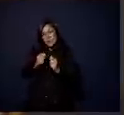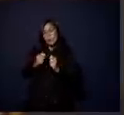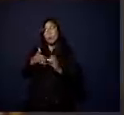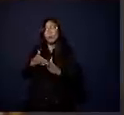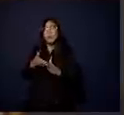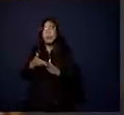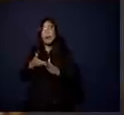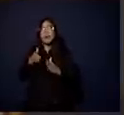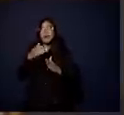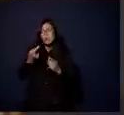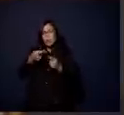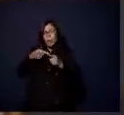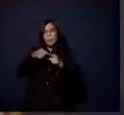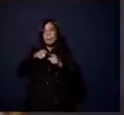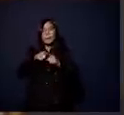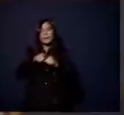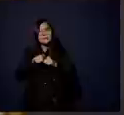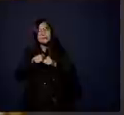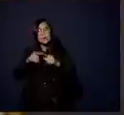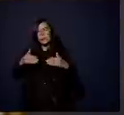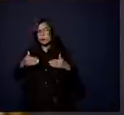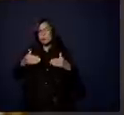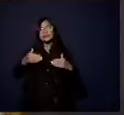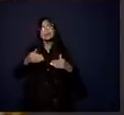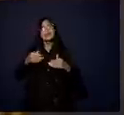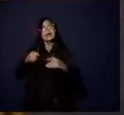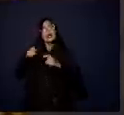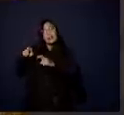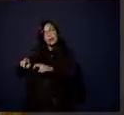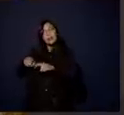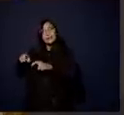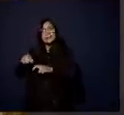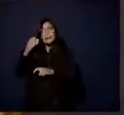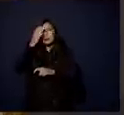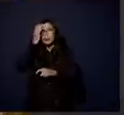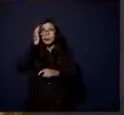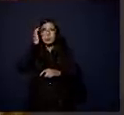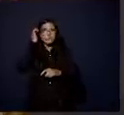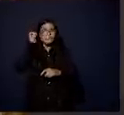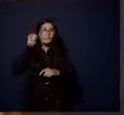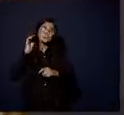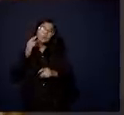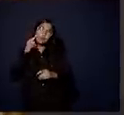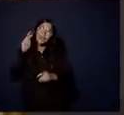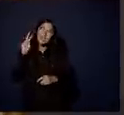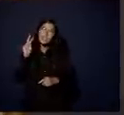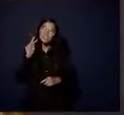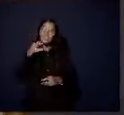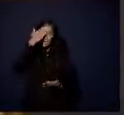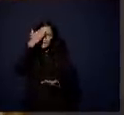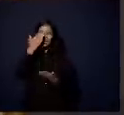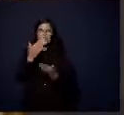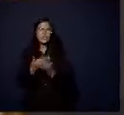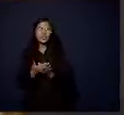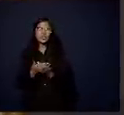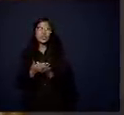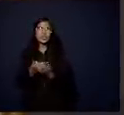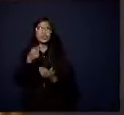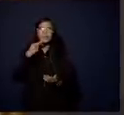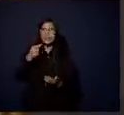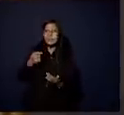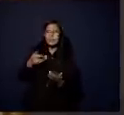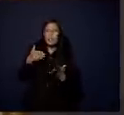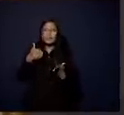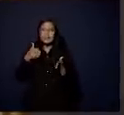em parceria com o Ministério da Fazenda a gente a gente acredita que vai poder realmente